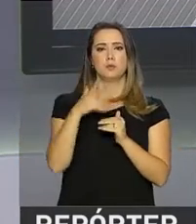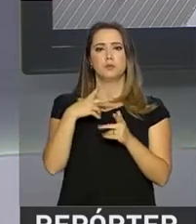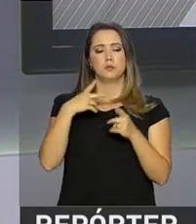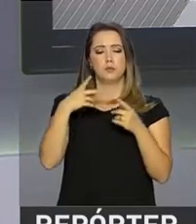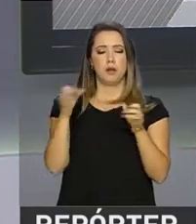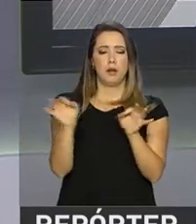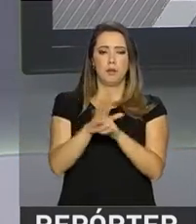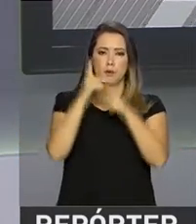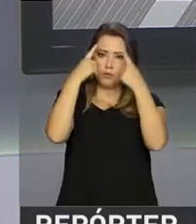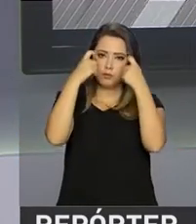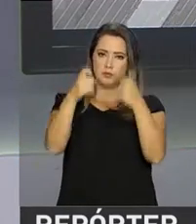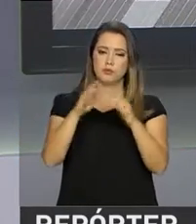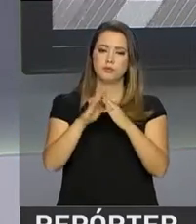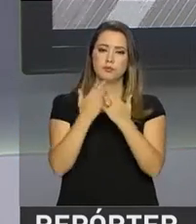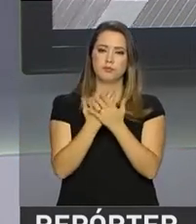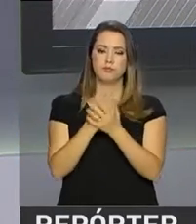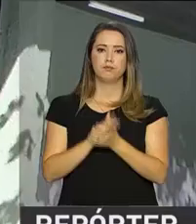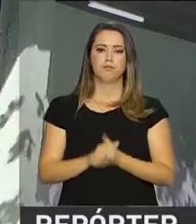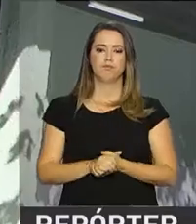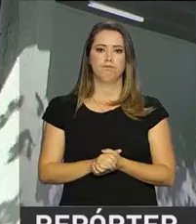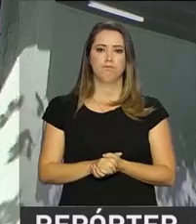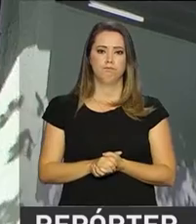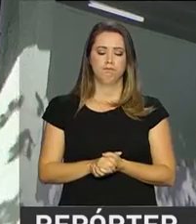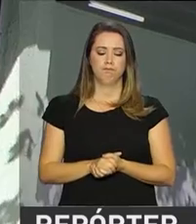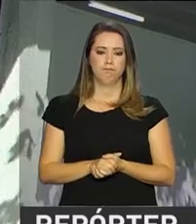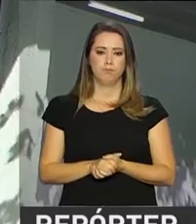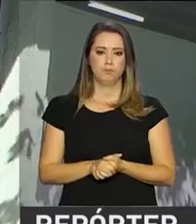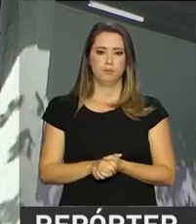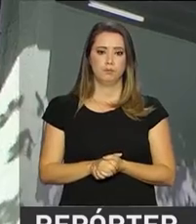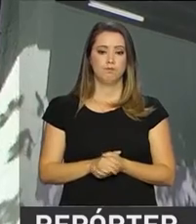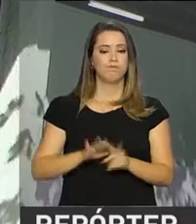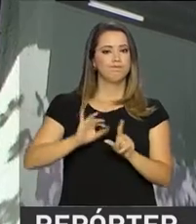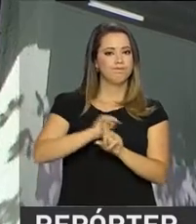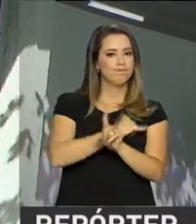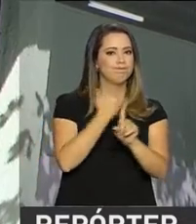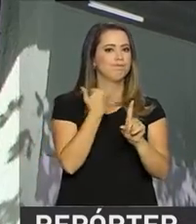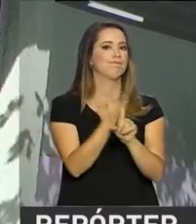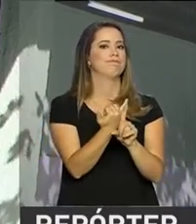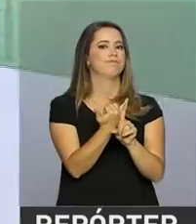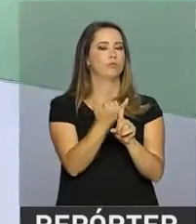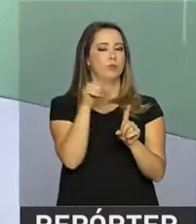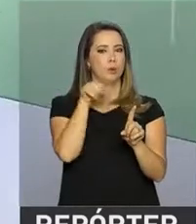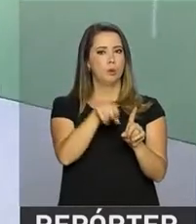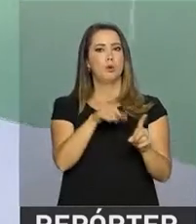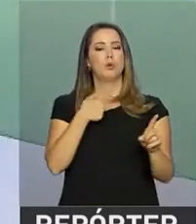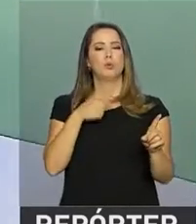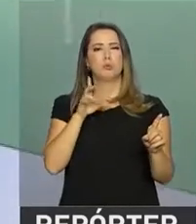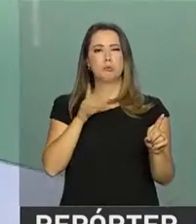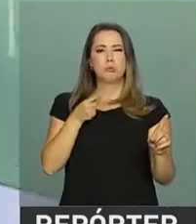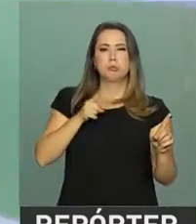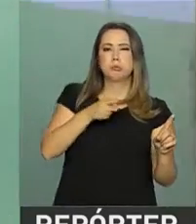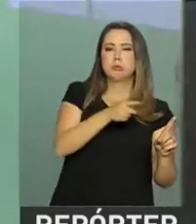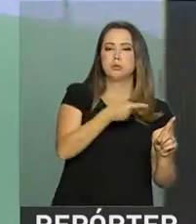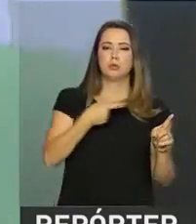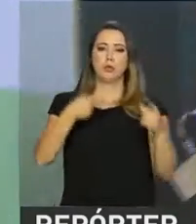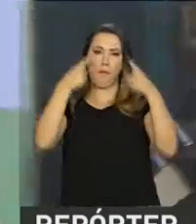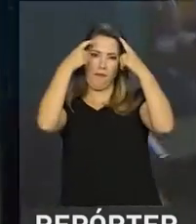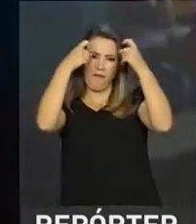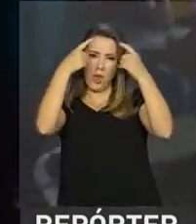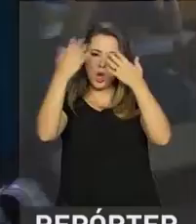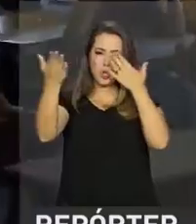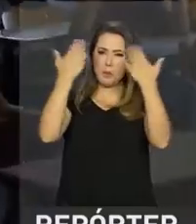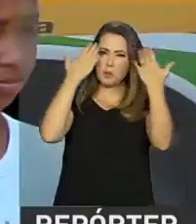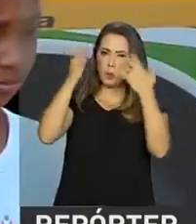no ambiente escolar o bullying é a prática de atos de violência física ou